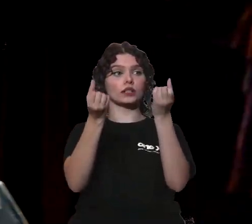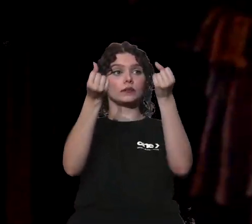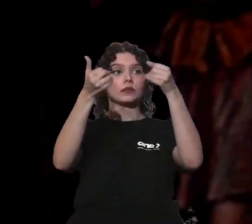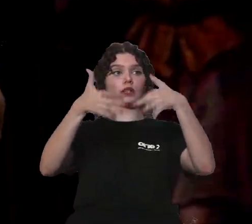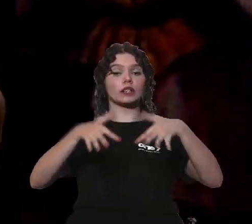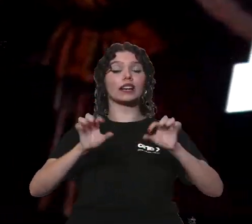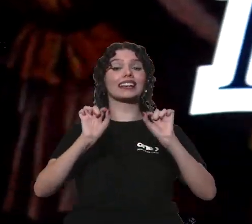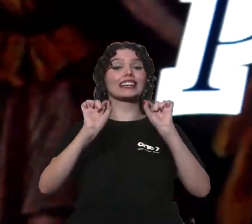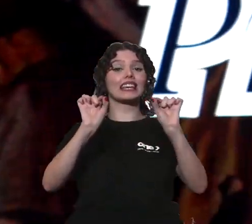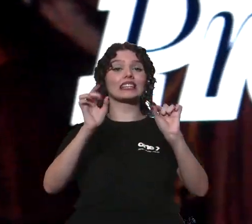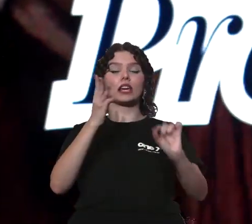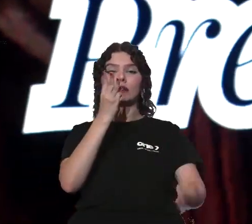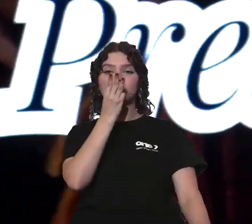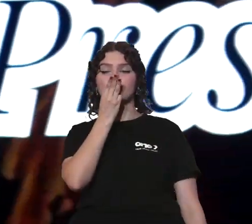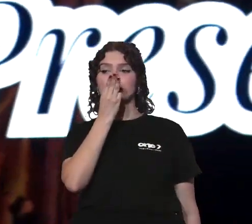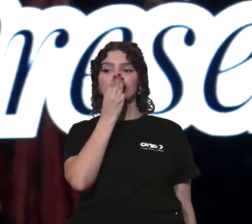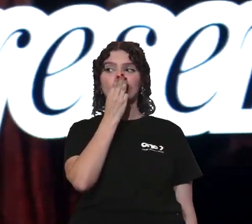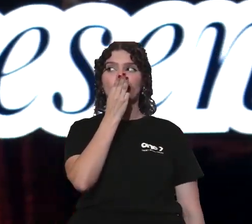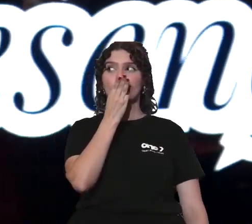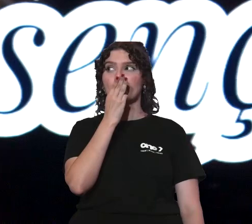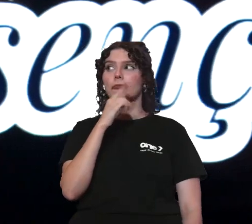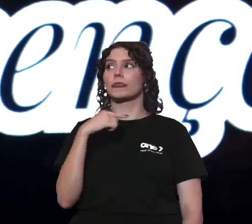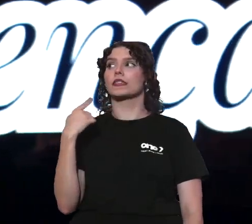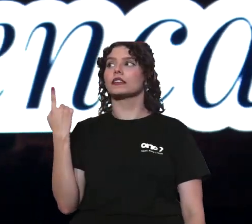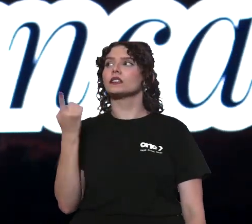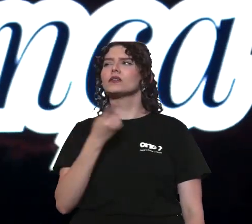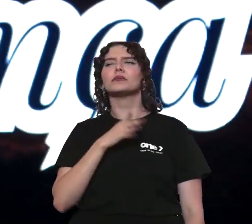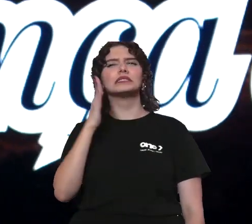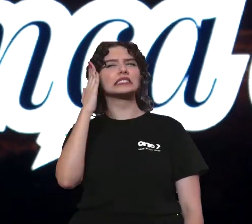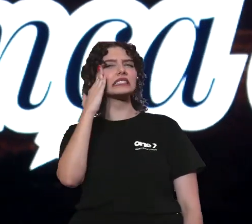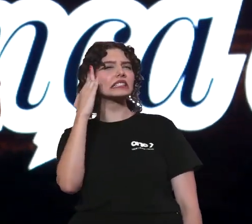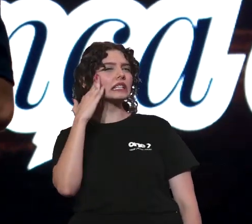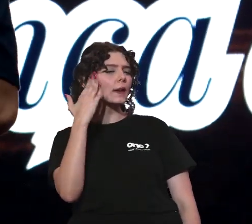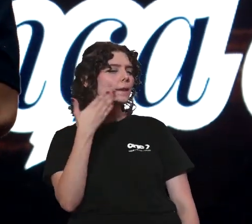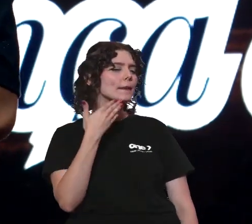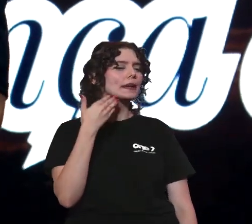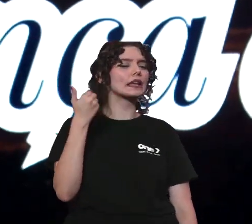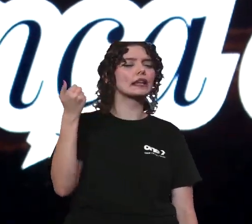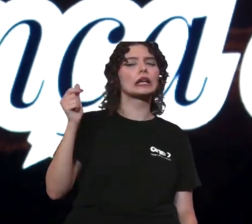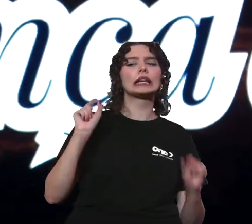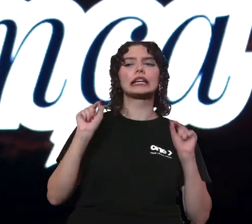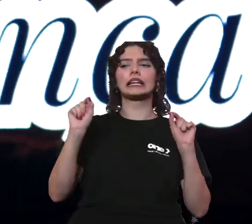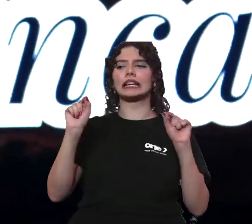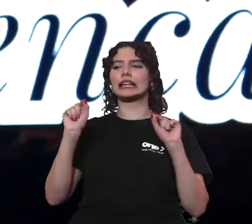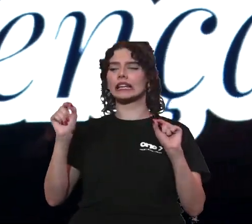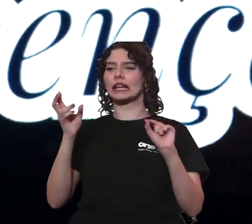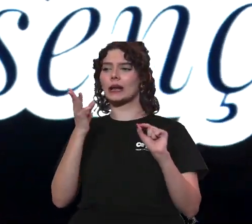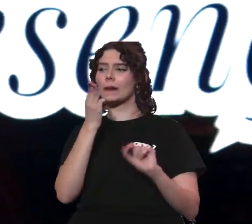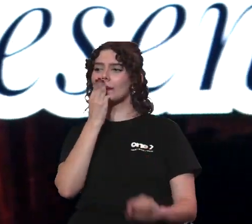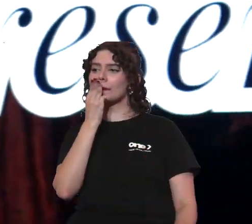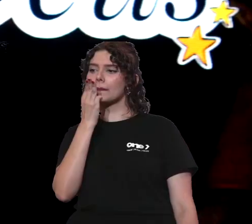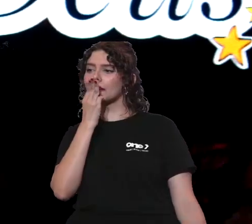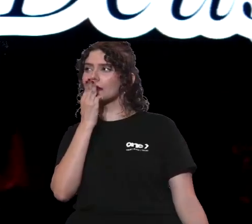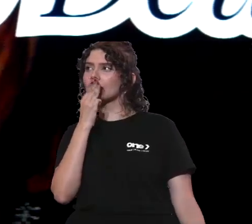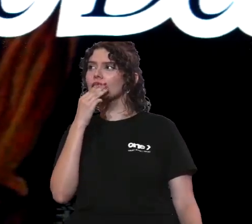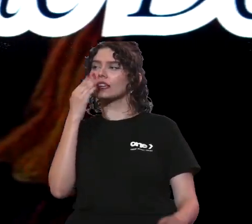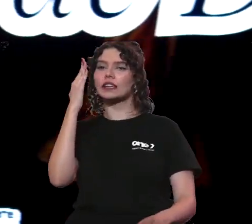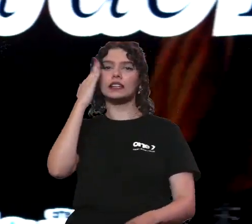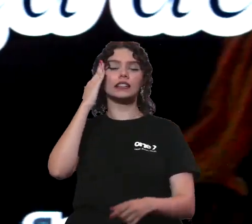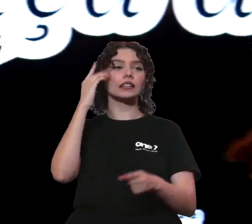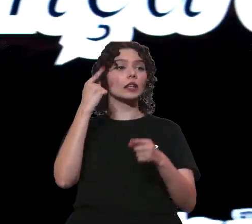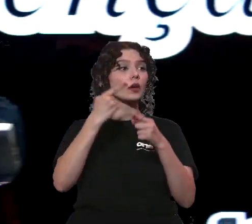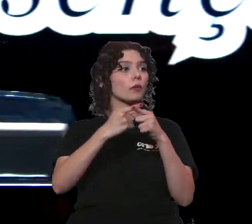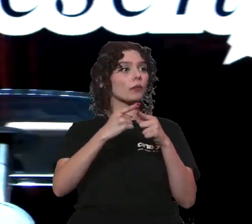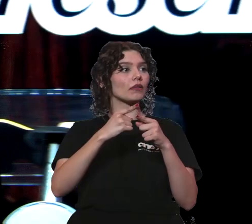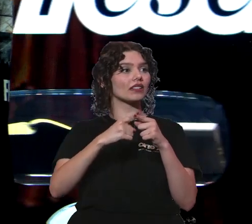era Mical. E a gente vai entender um pouquinho quem era ela, para a gente entender por que ela